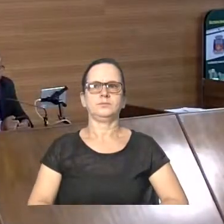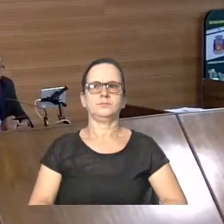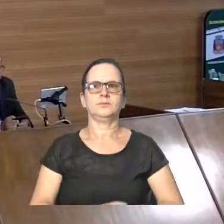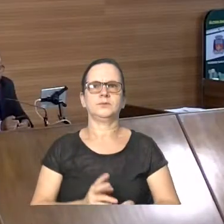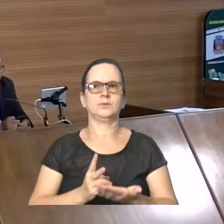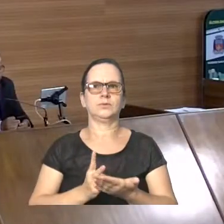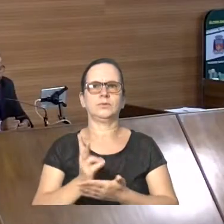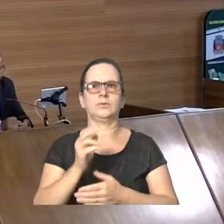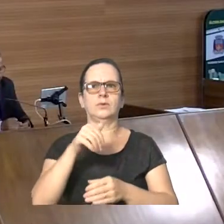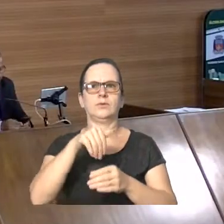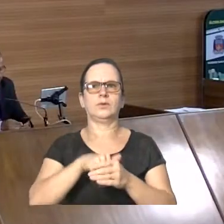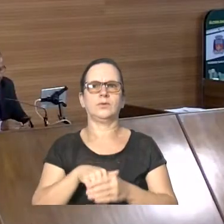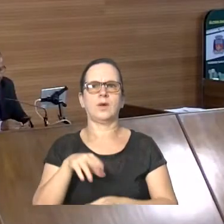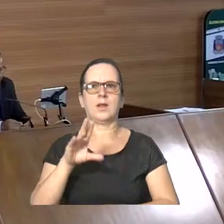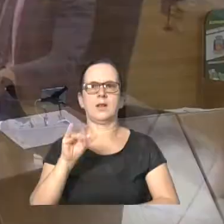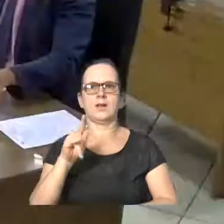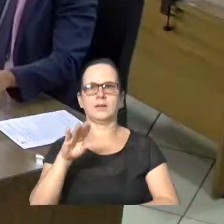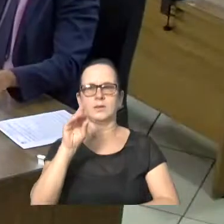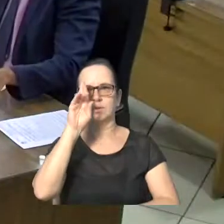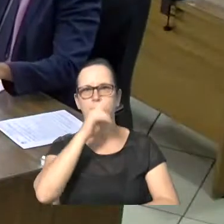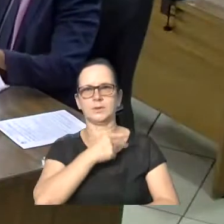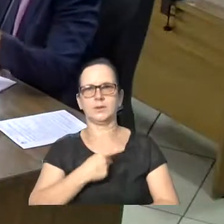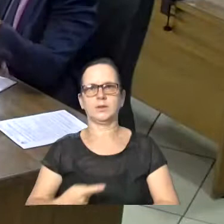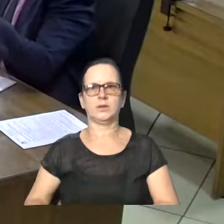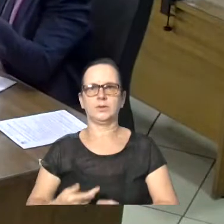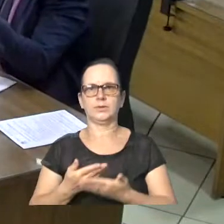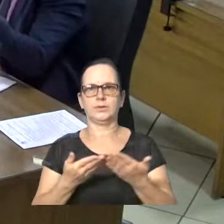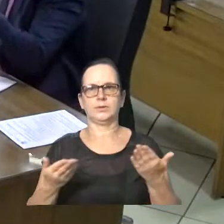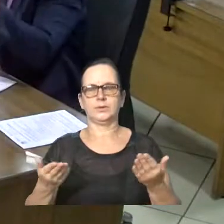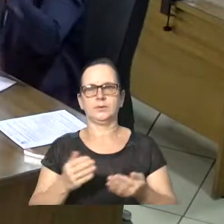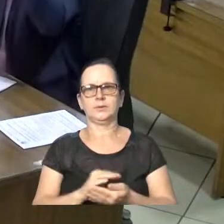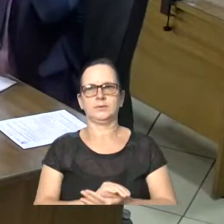Continua a votação com a palavra, vereador Alessandro. Presidente, nobres pares,